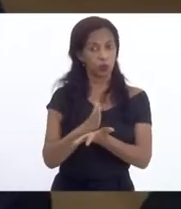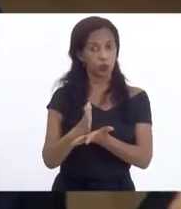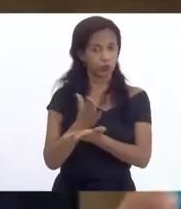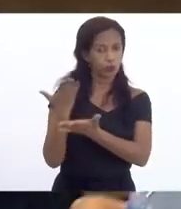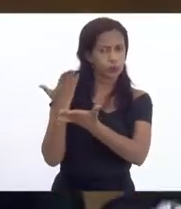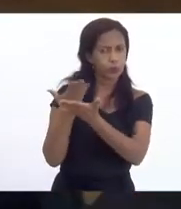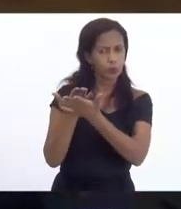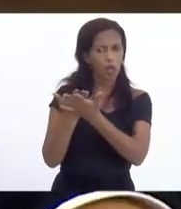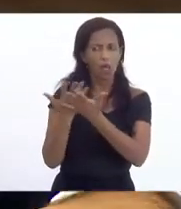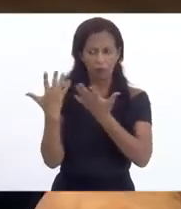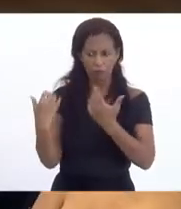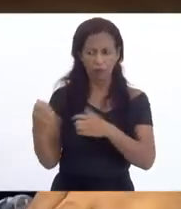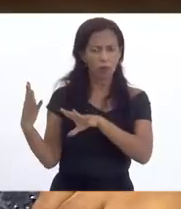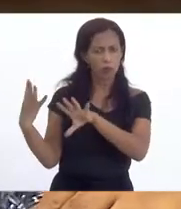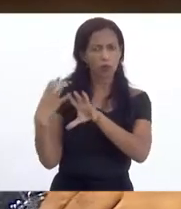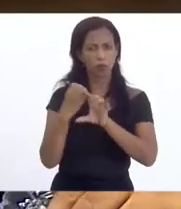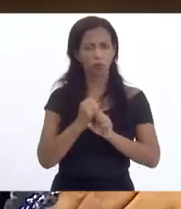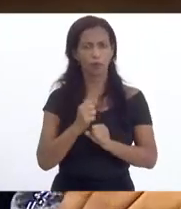vamos somar aqui